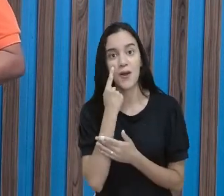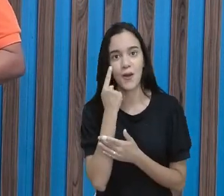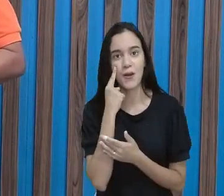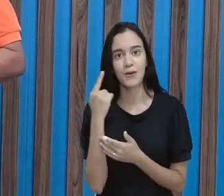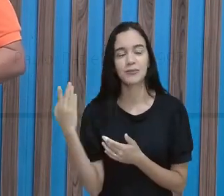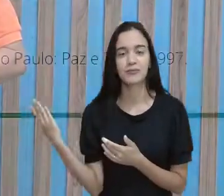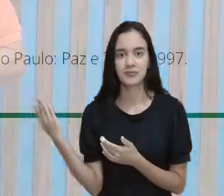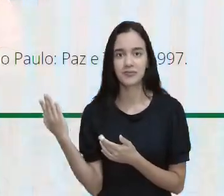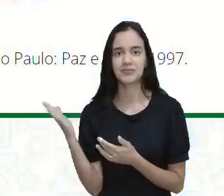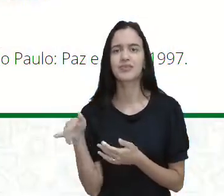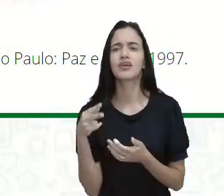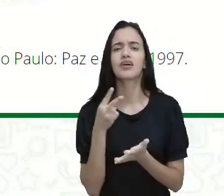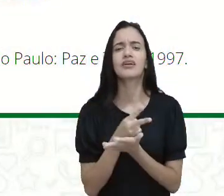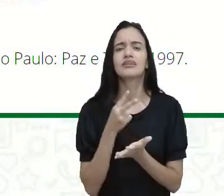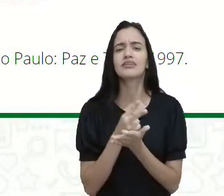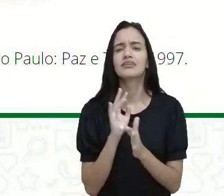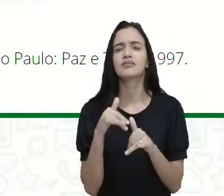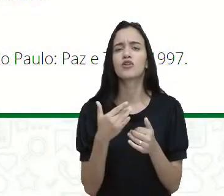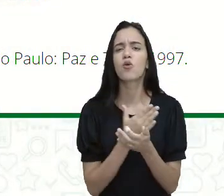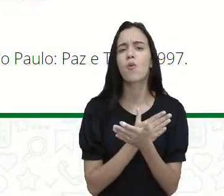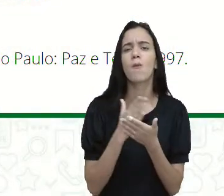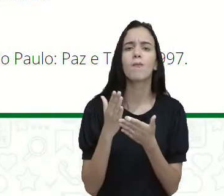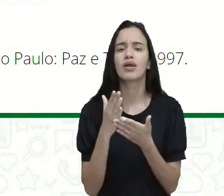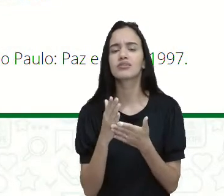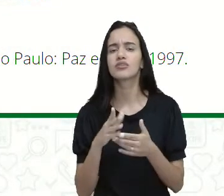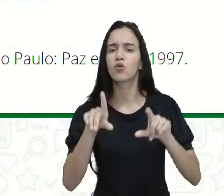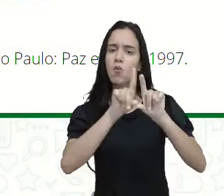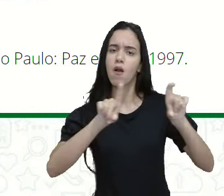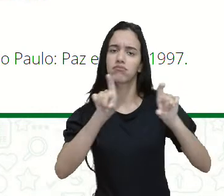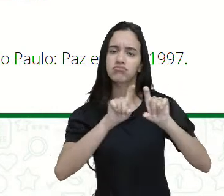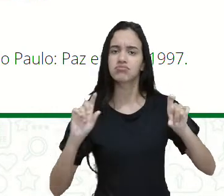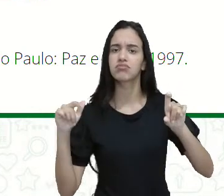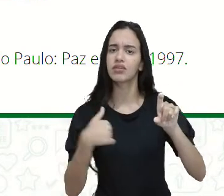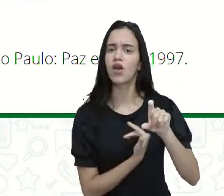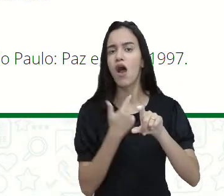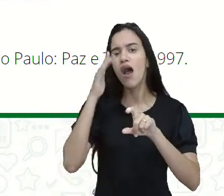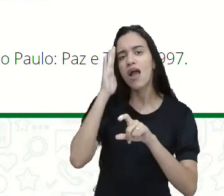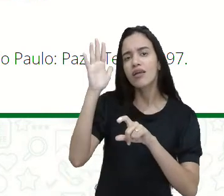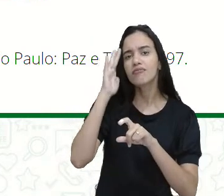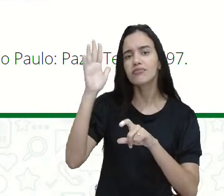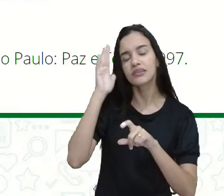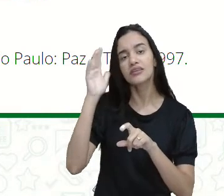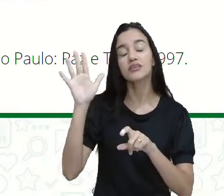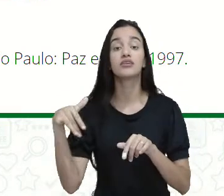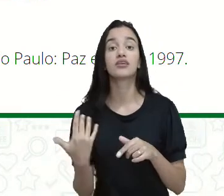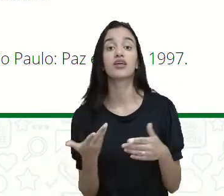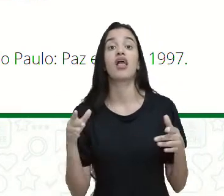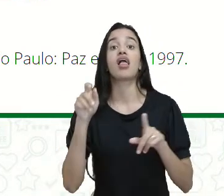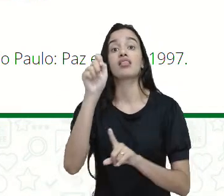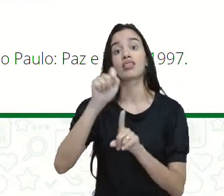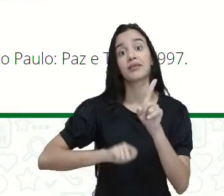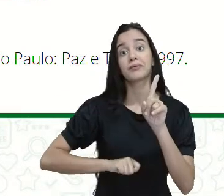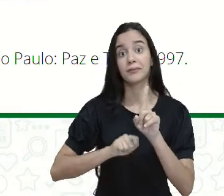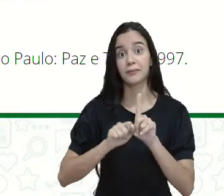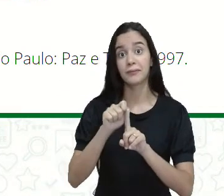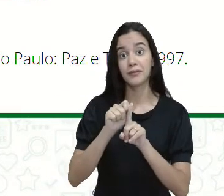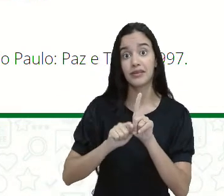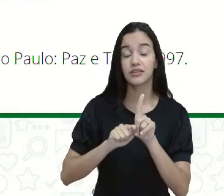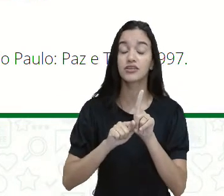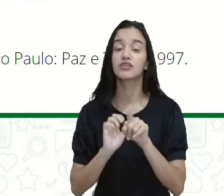aí. Sempre começo com uma frase para a gente refletir. E neste mês eu estou